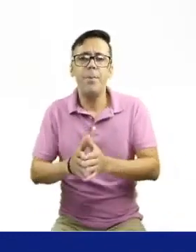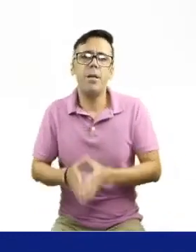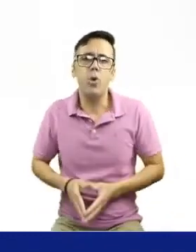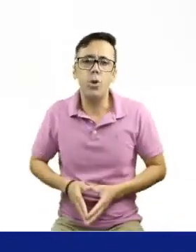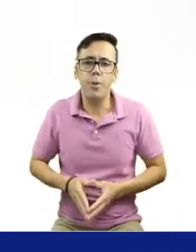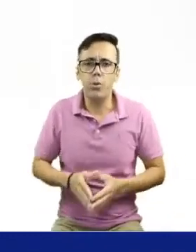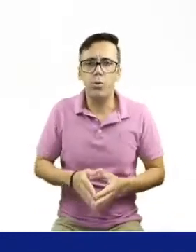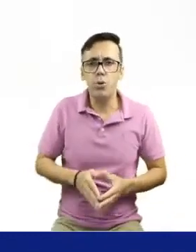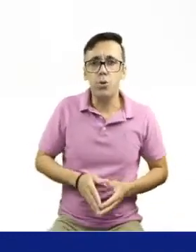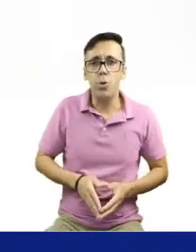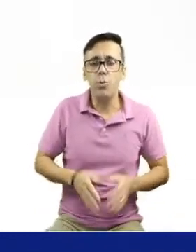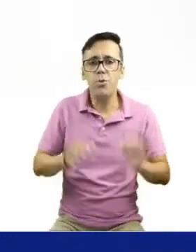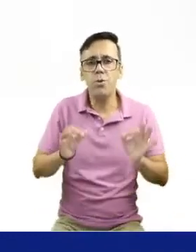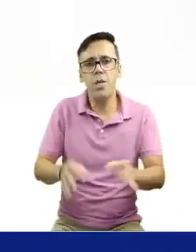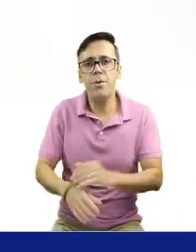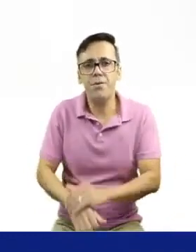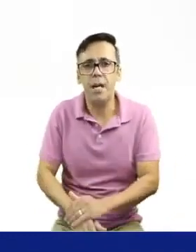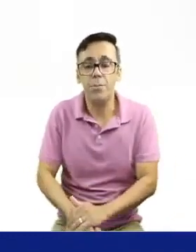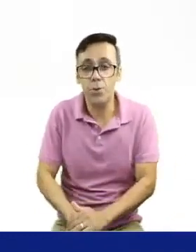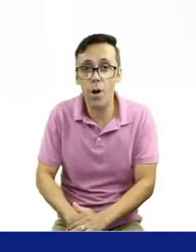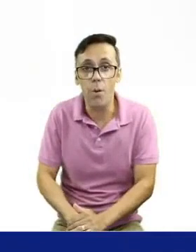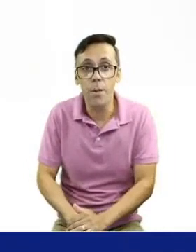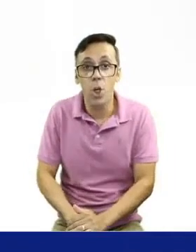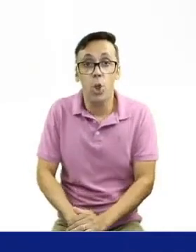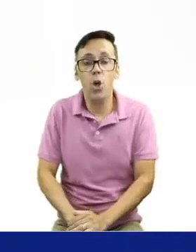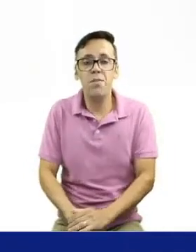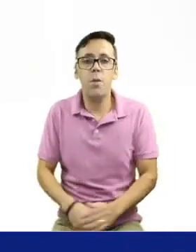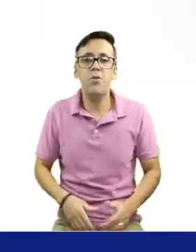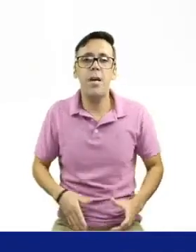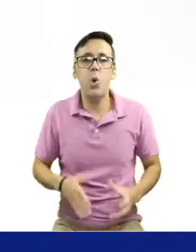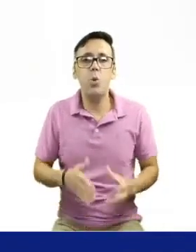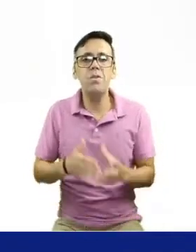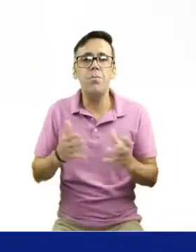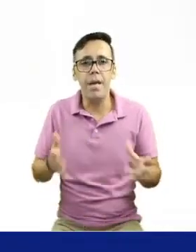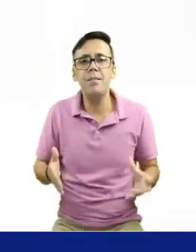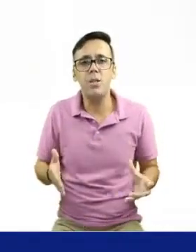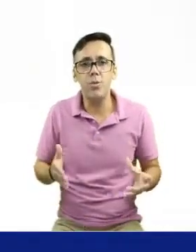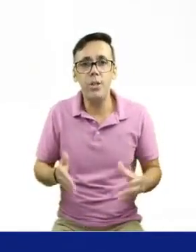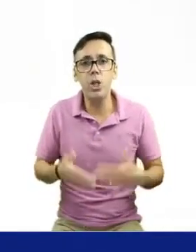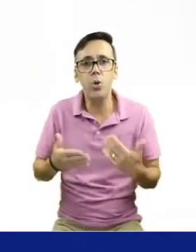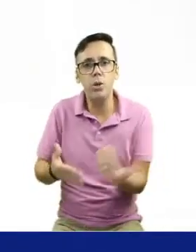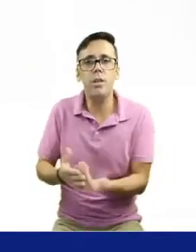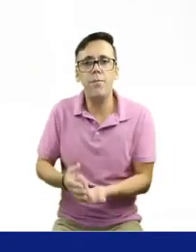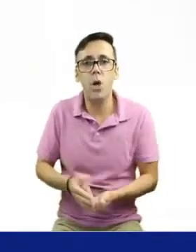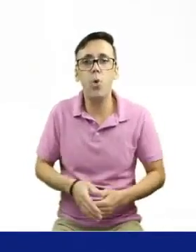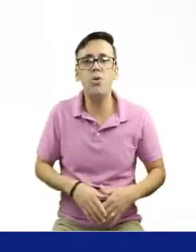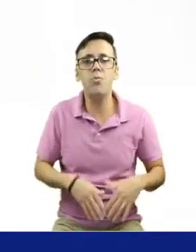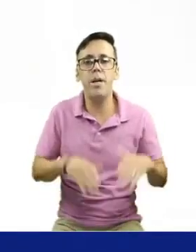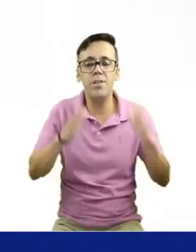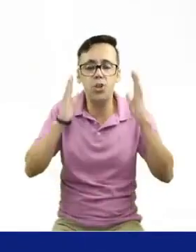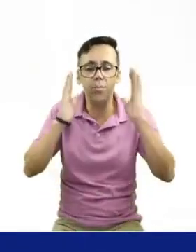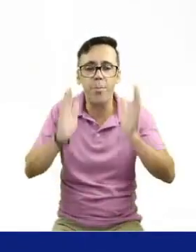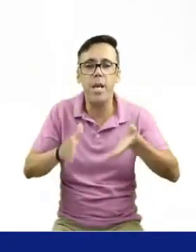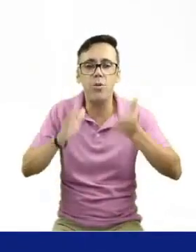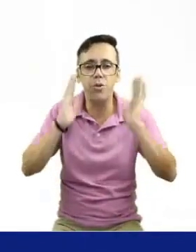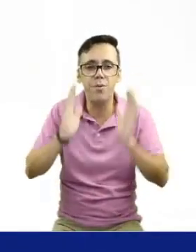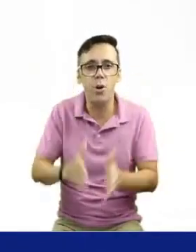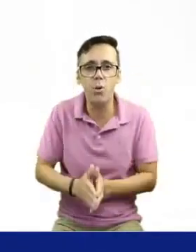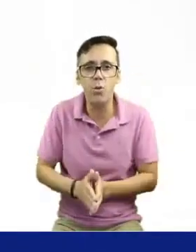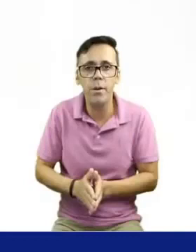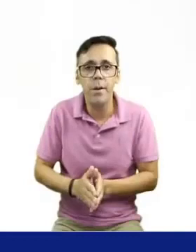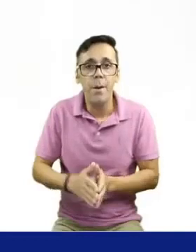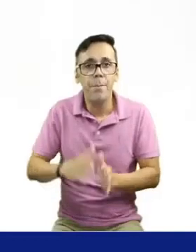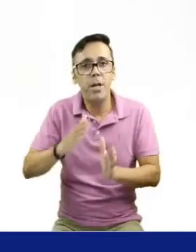já preparatório para concursos públicos eu sempre falo Tchau nós temos aí alguns meses não é de luta alguns meses de